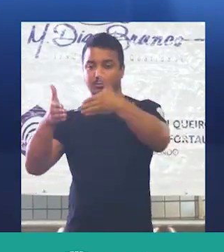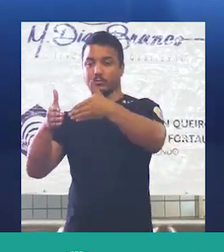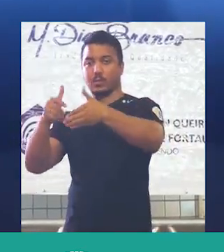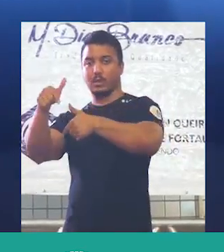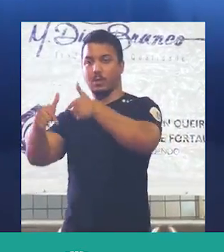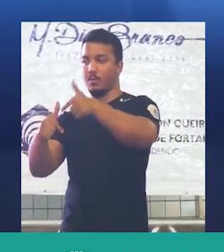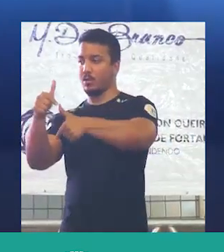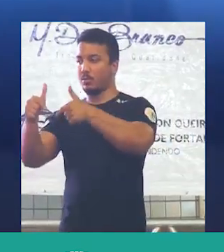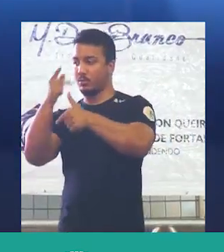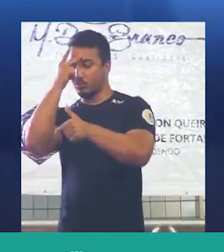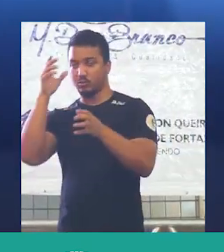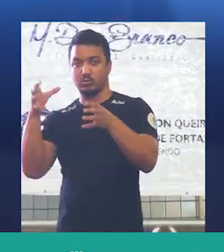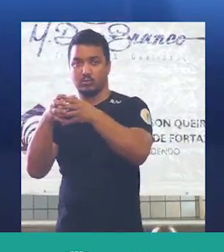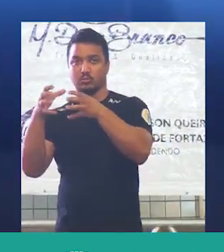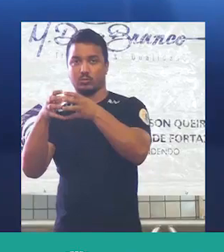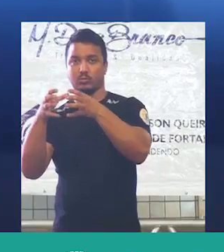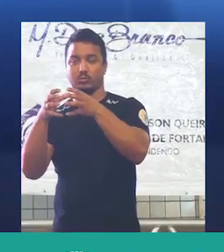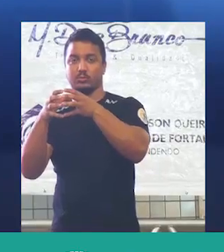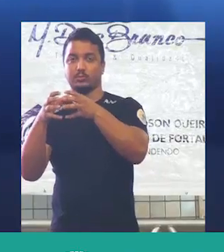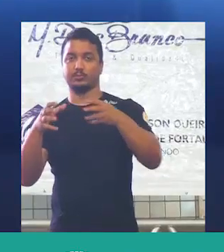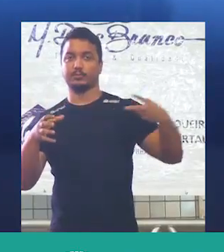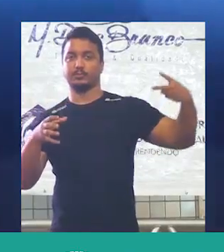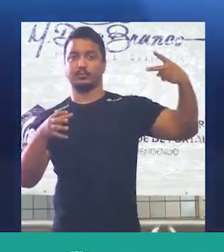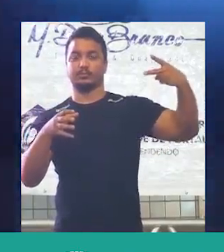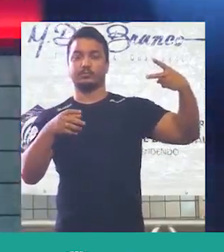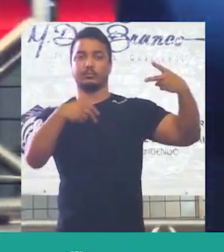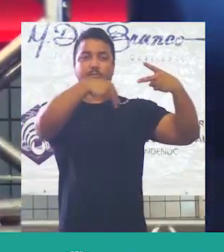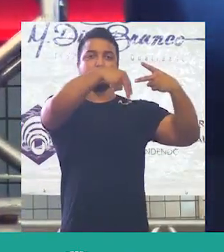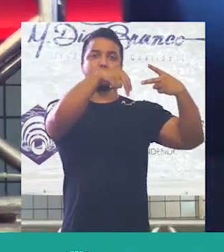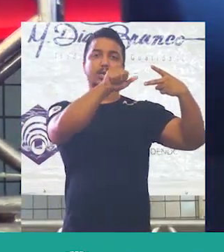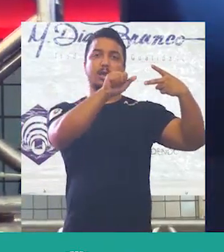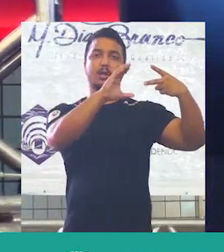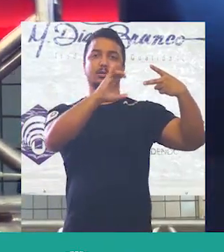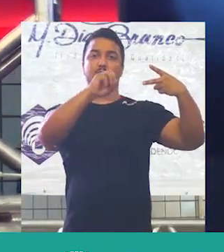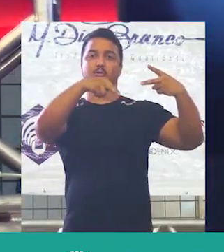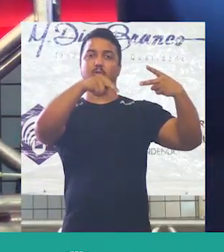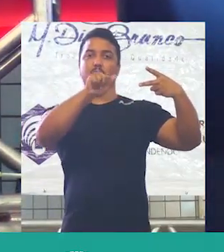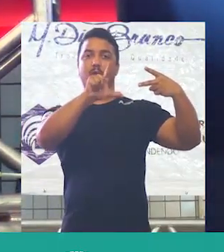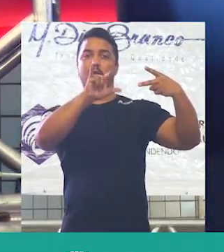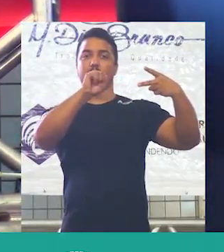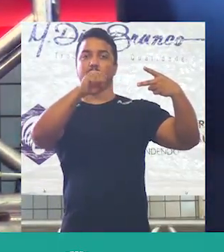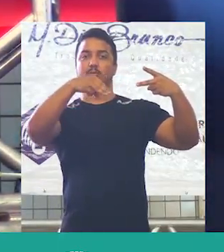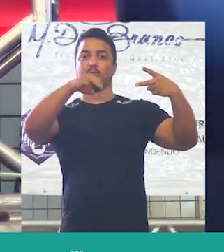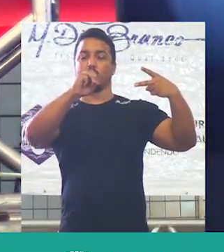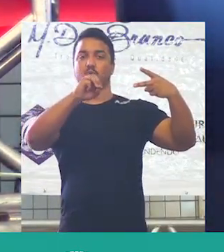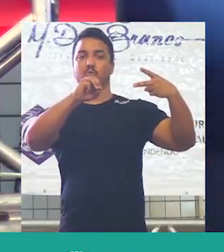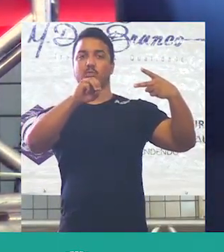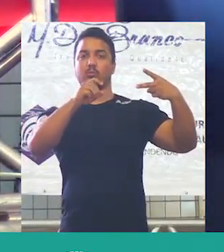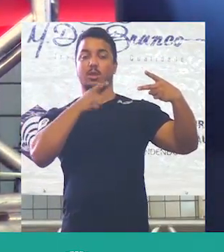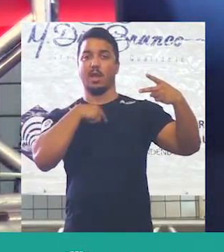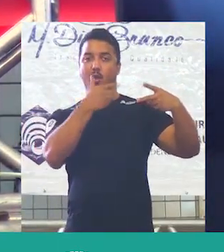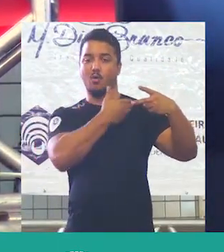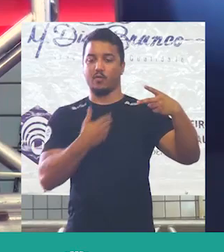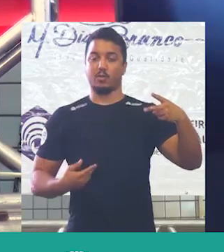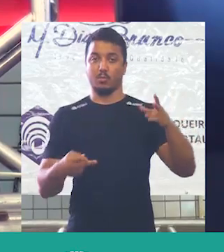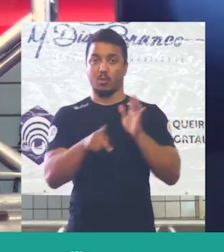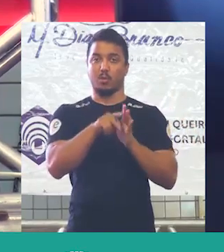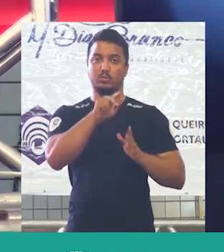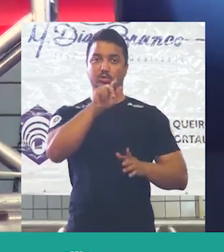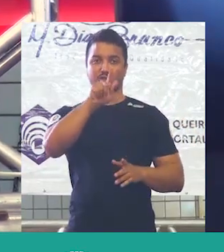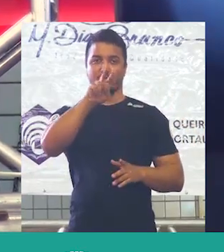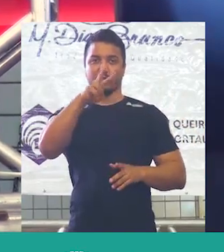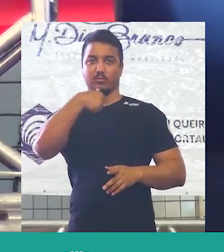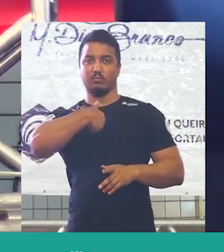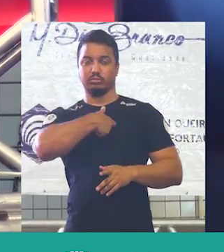trabalhadores. Segunda palavrinha mágica, nacionalismo. O governo de Vargas é